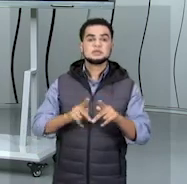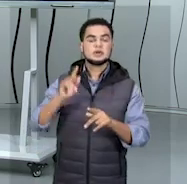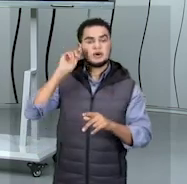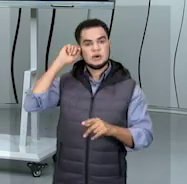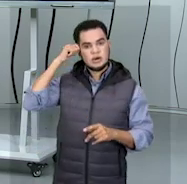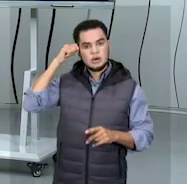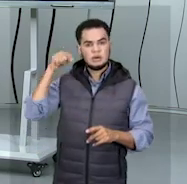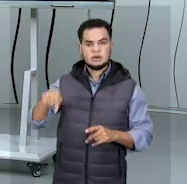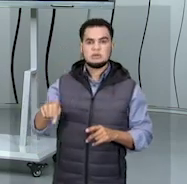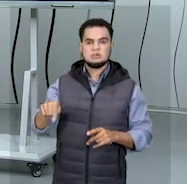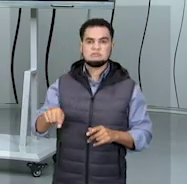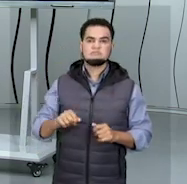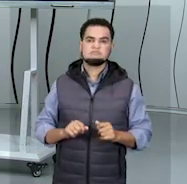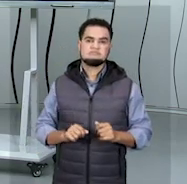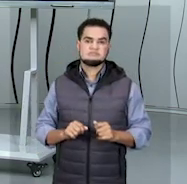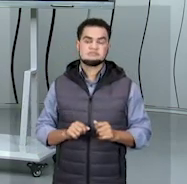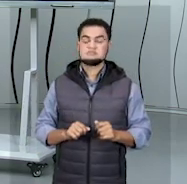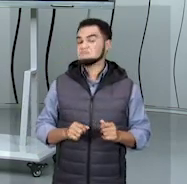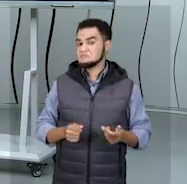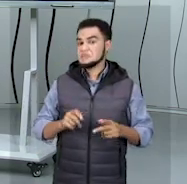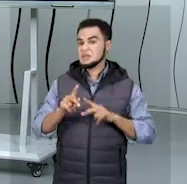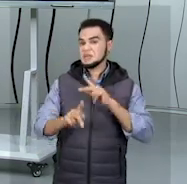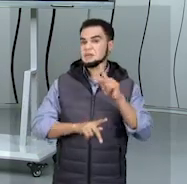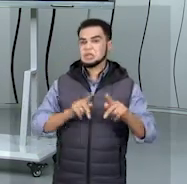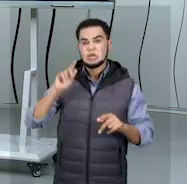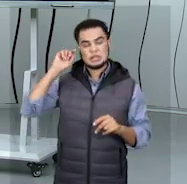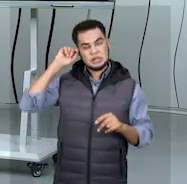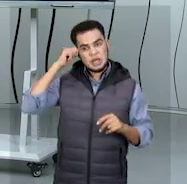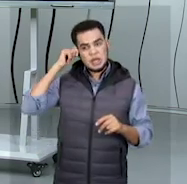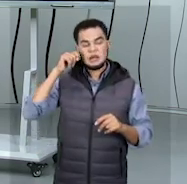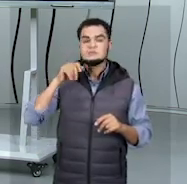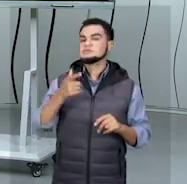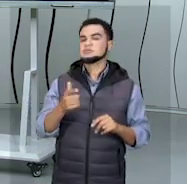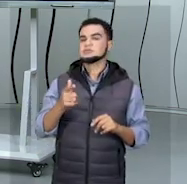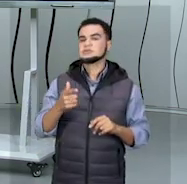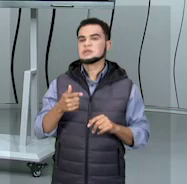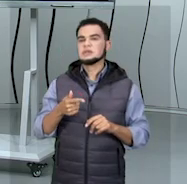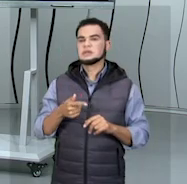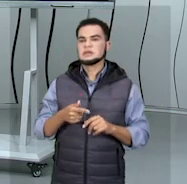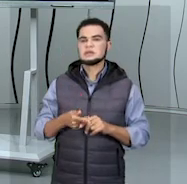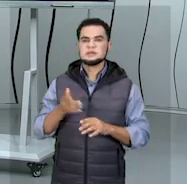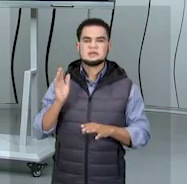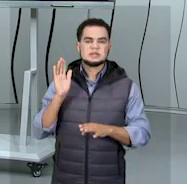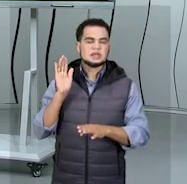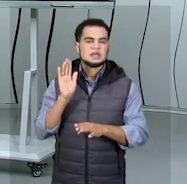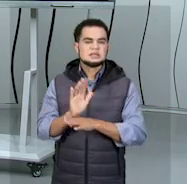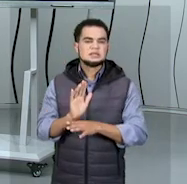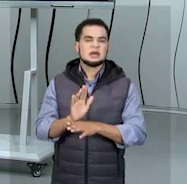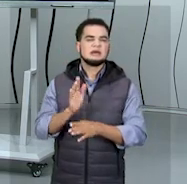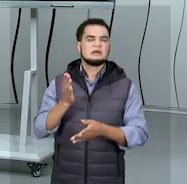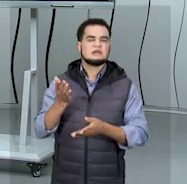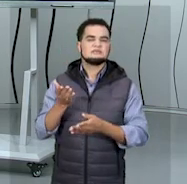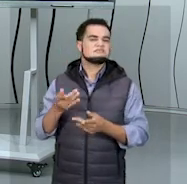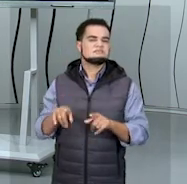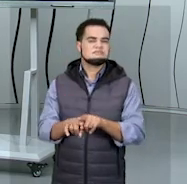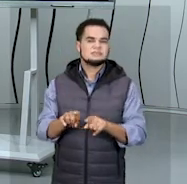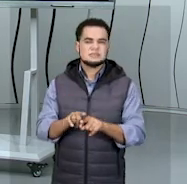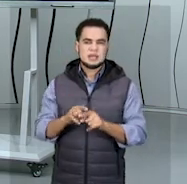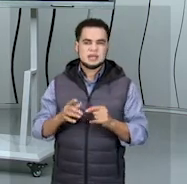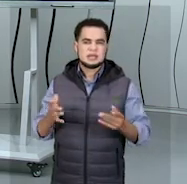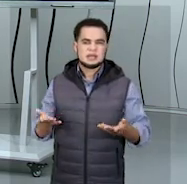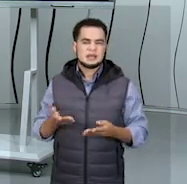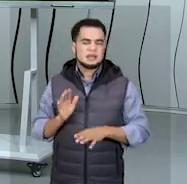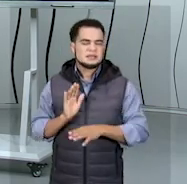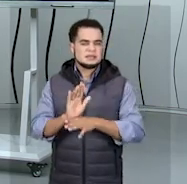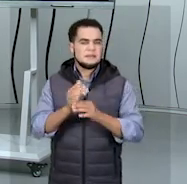não têm acesso, elas não têm uma assistência pós-escravidão que deveriam ter. E aí isso gera